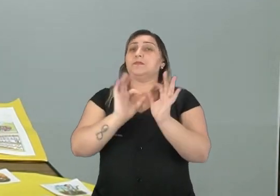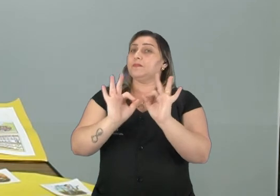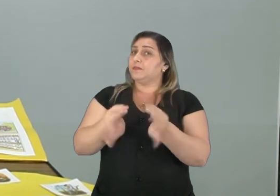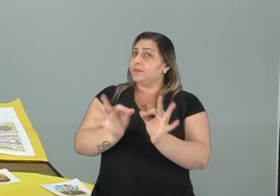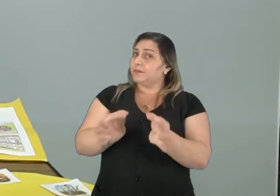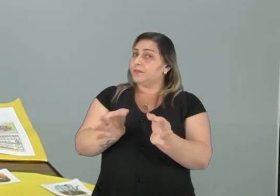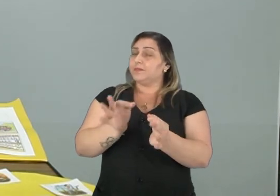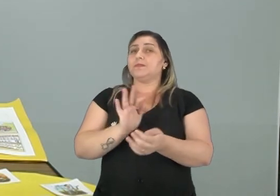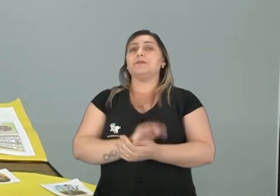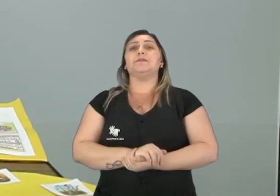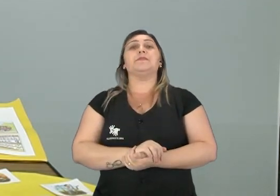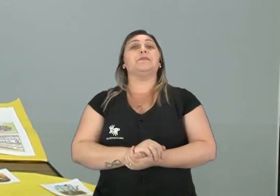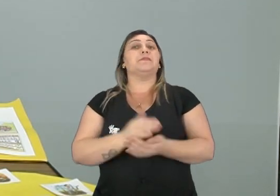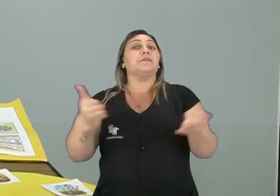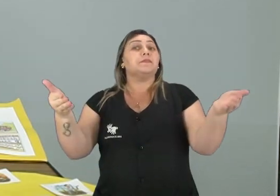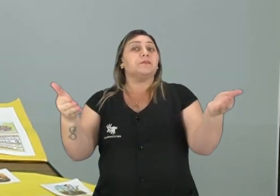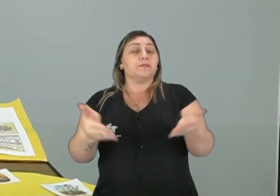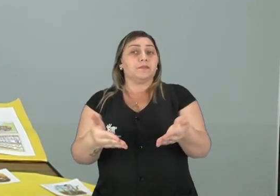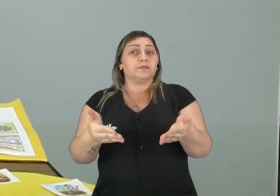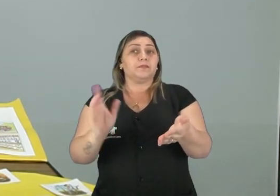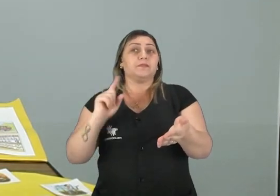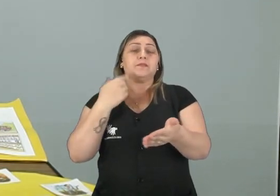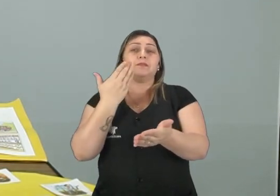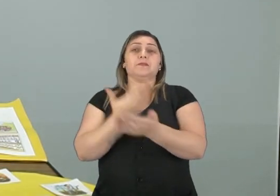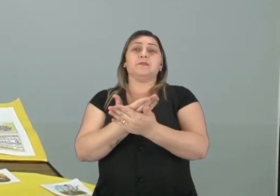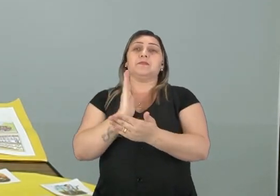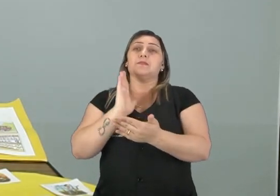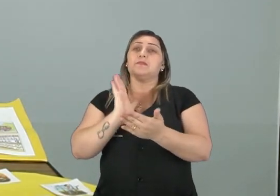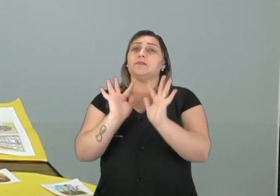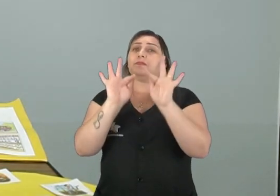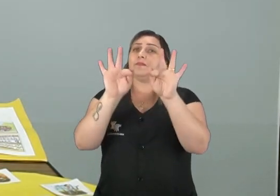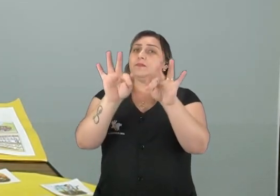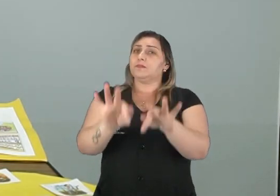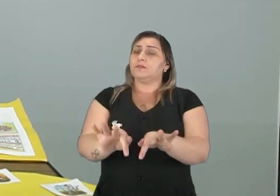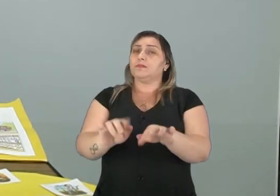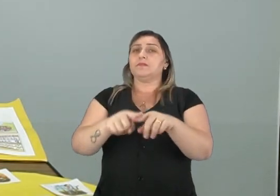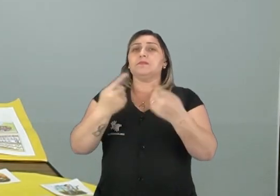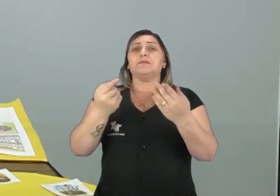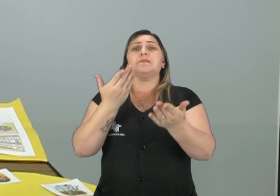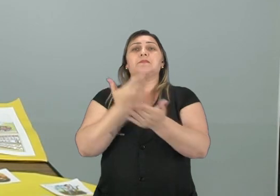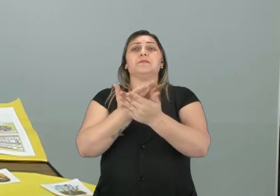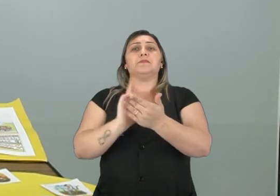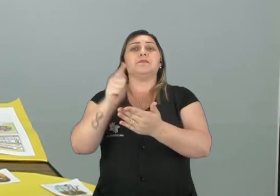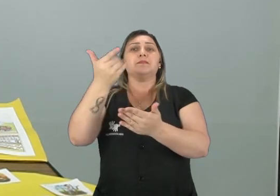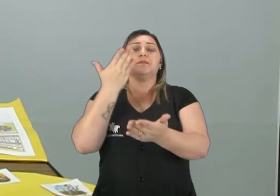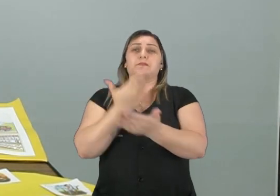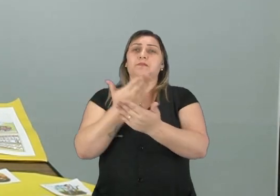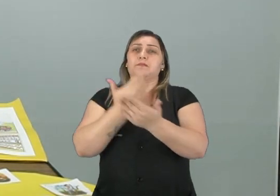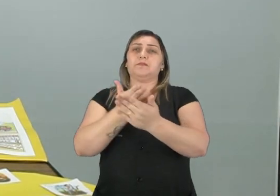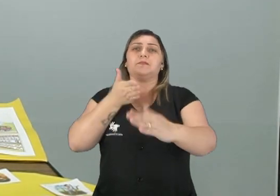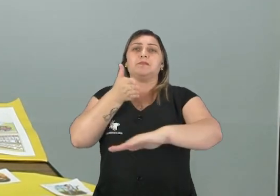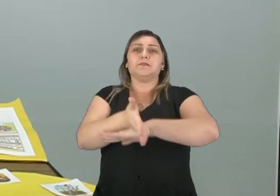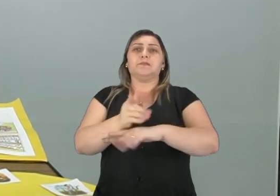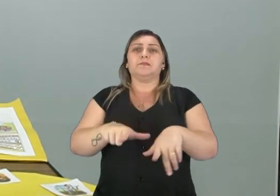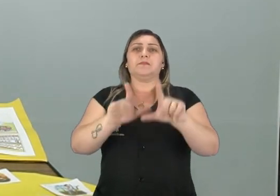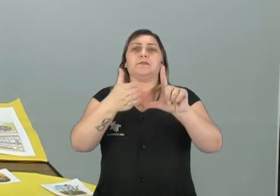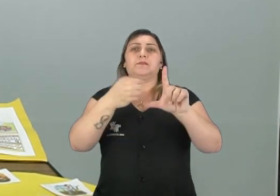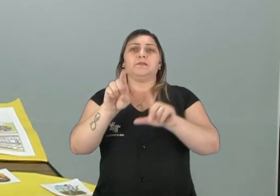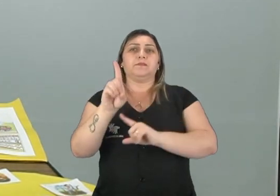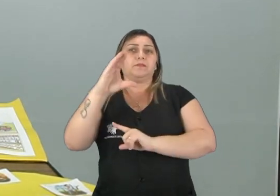certinho? Agora, a nossa aula já chegou ao fim, mas para essa e outras aulas,